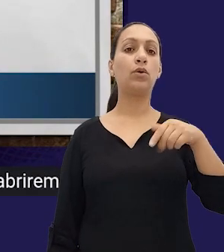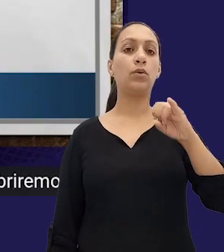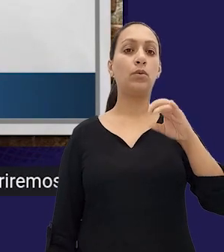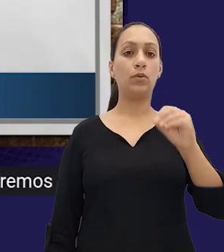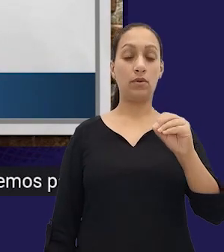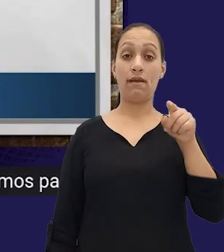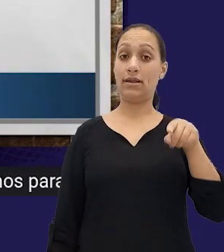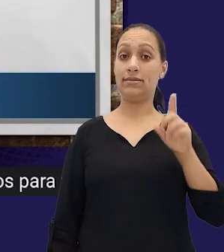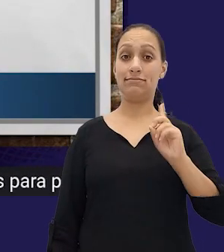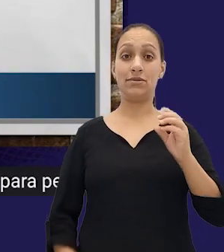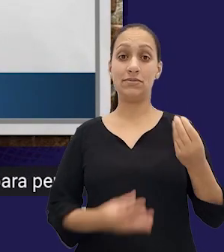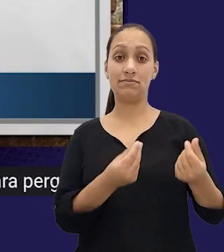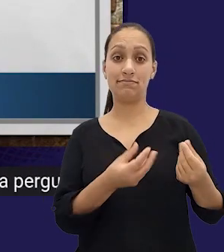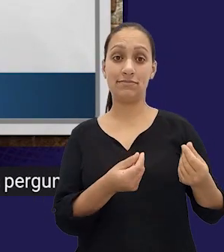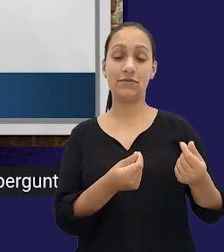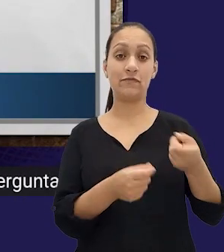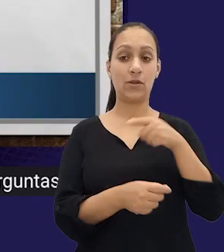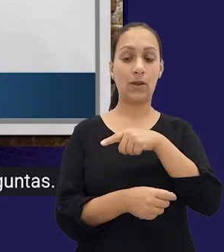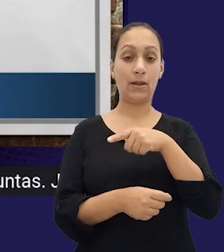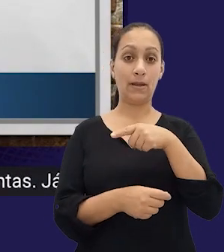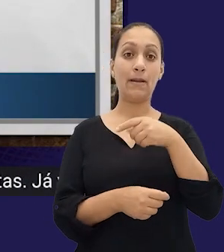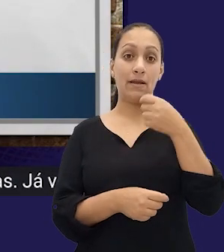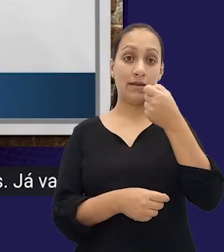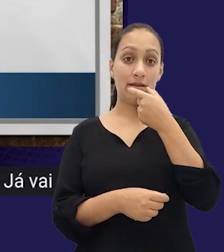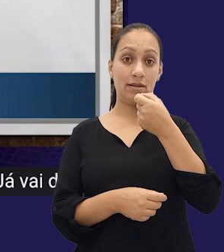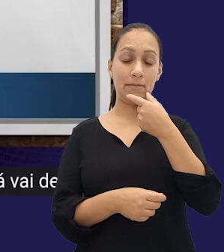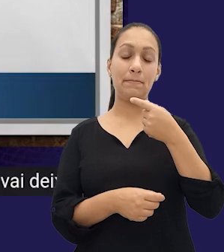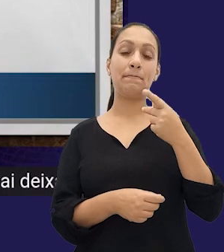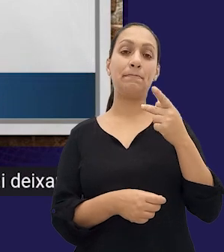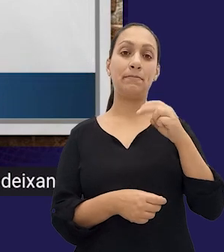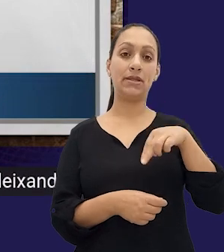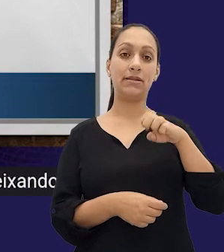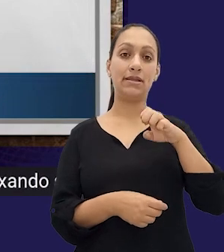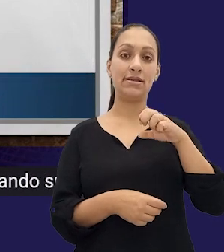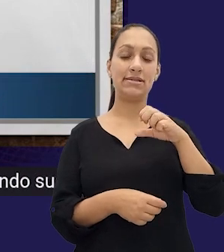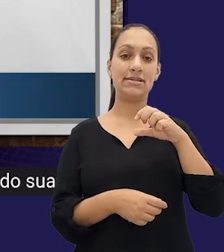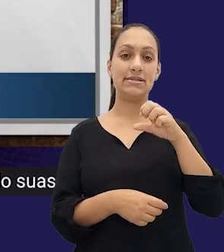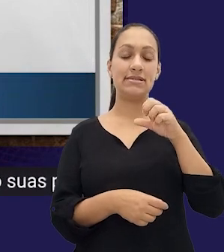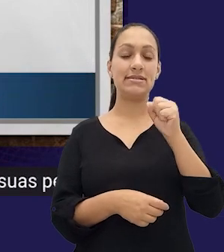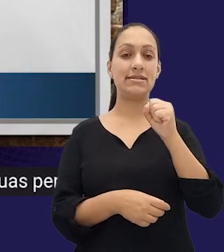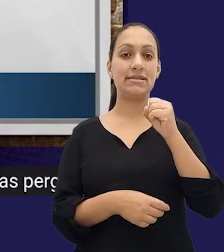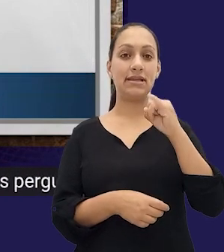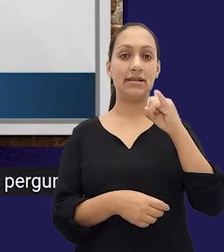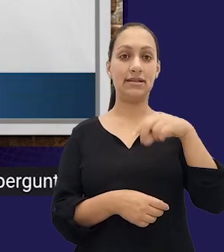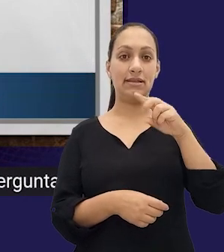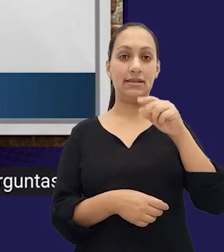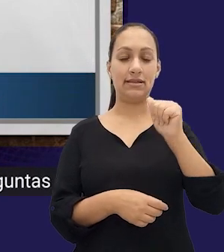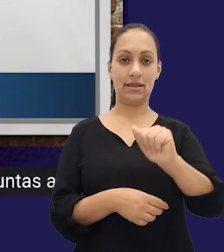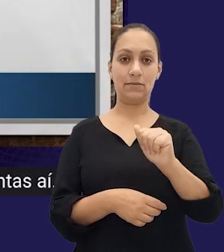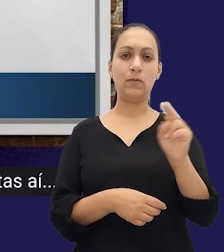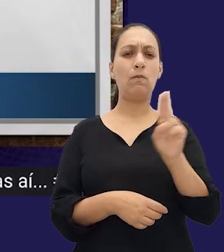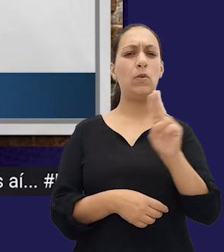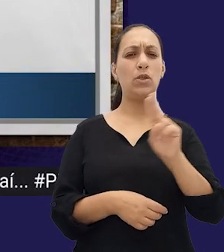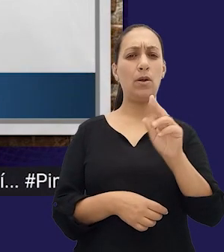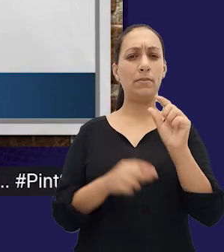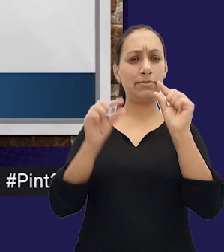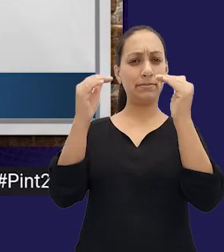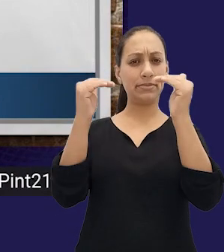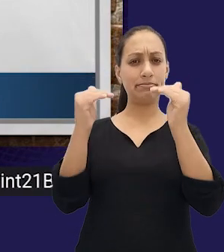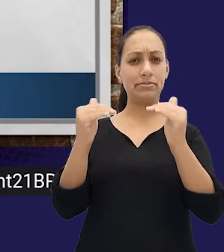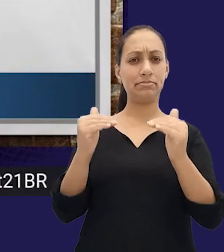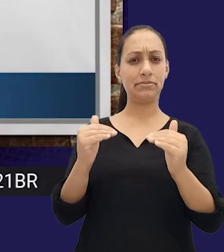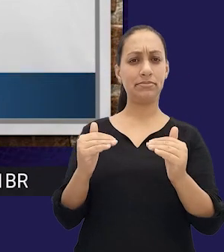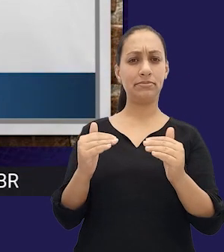é sensível à penicilina, o Haemophilus influenza com resistência à ampicilina e a Shigella, espécies de